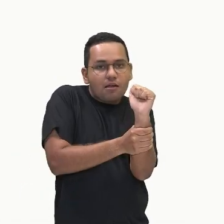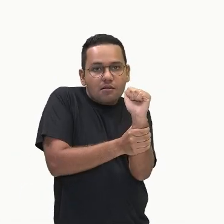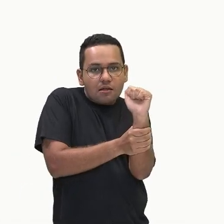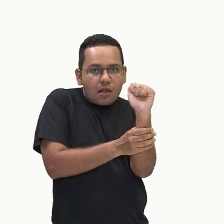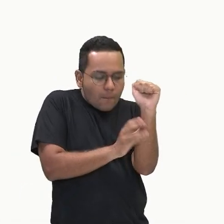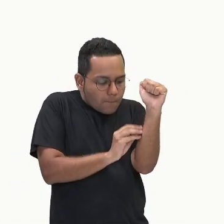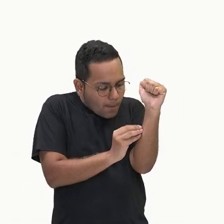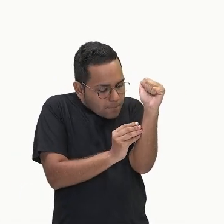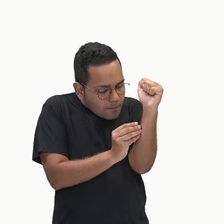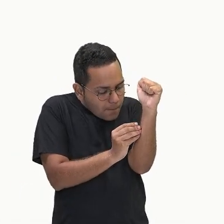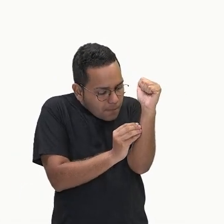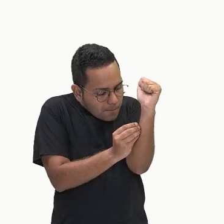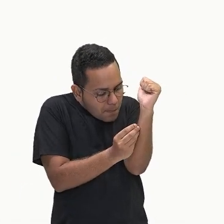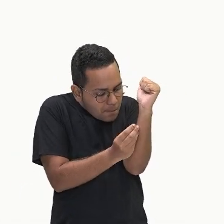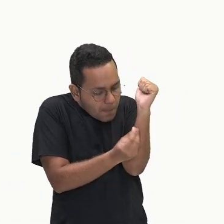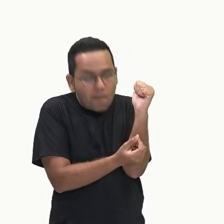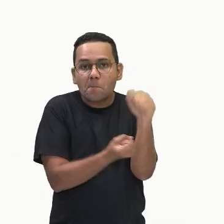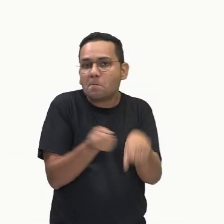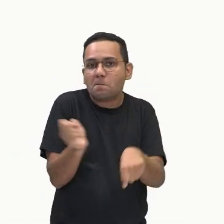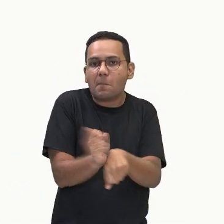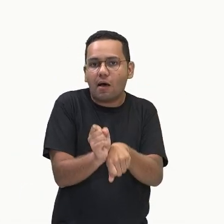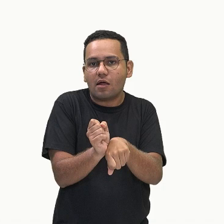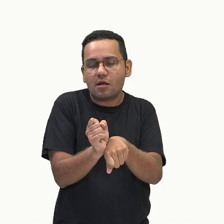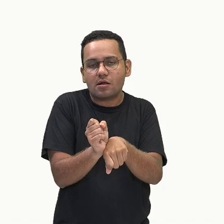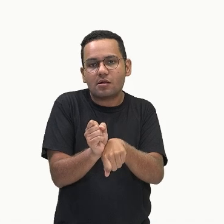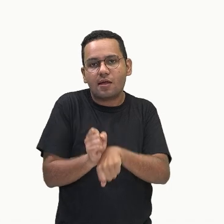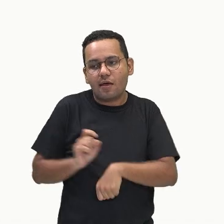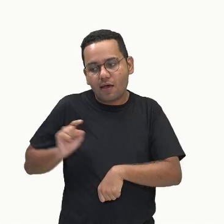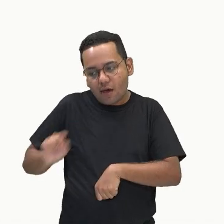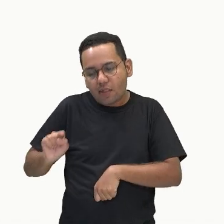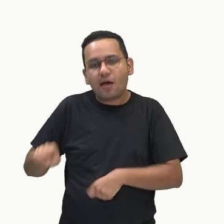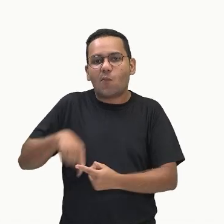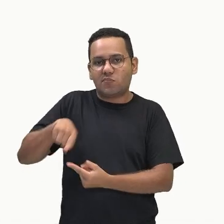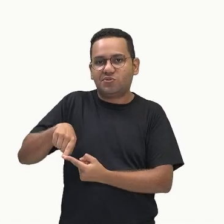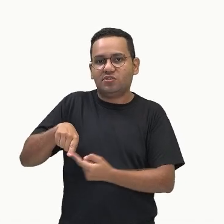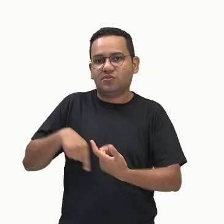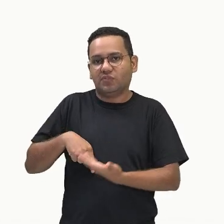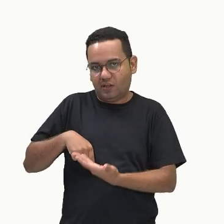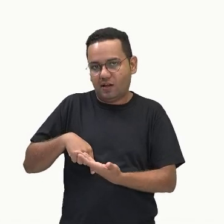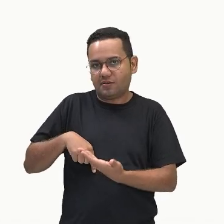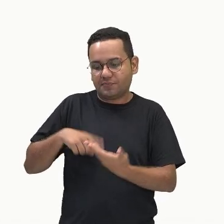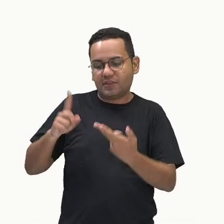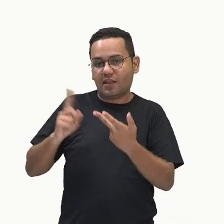aquele sangramento para. É pela ação da